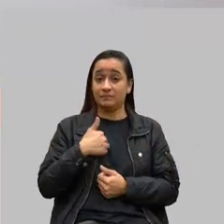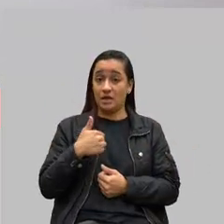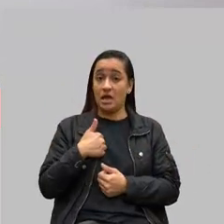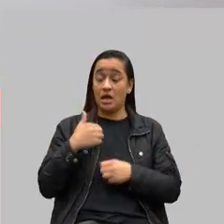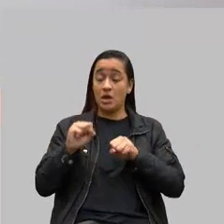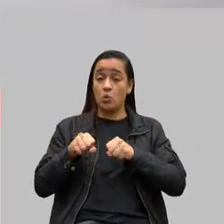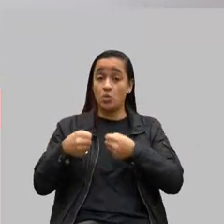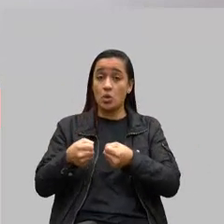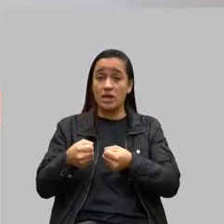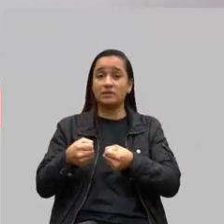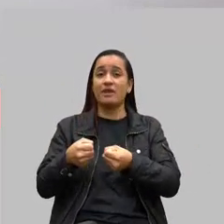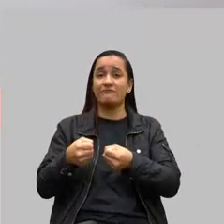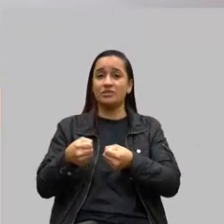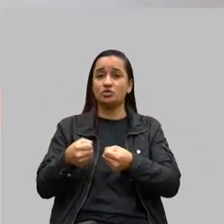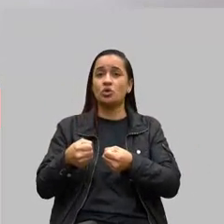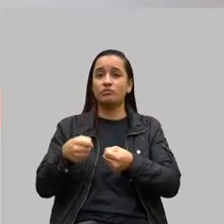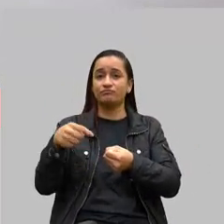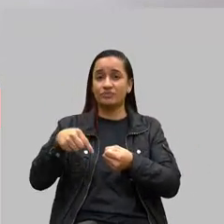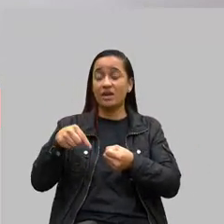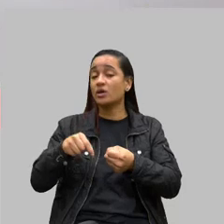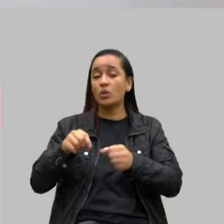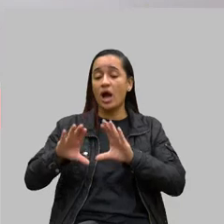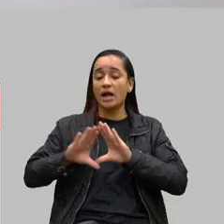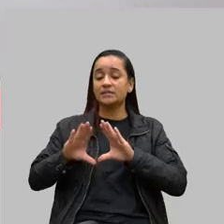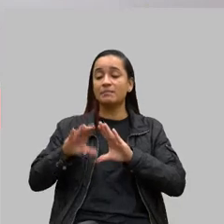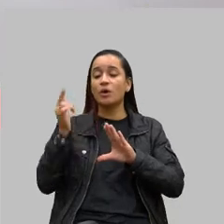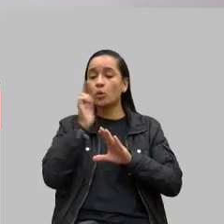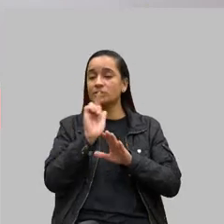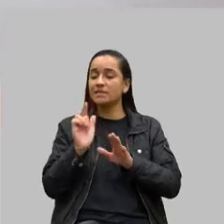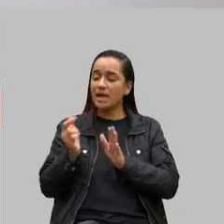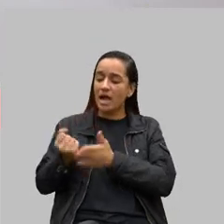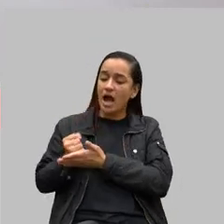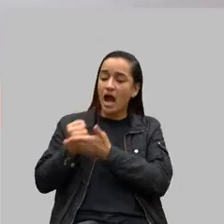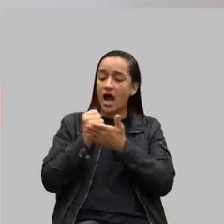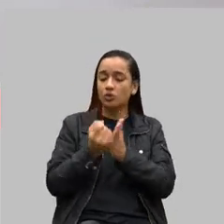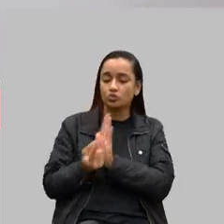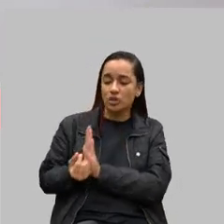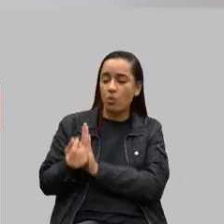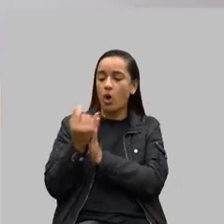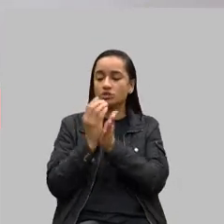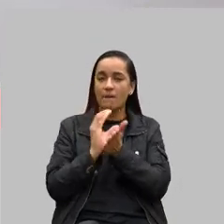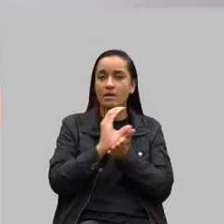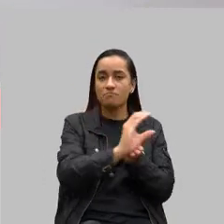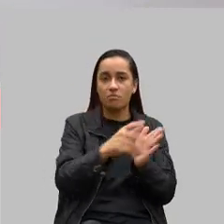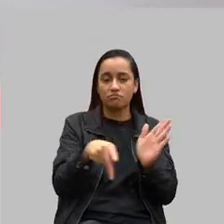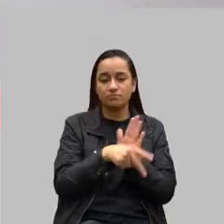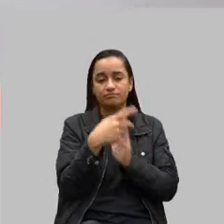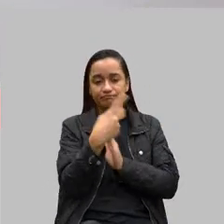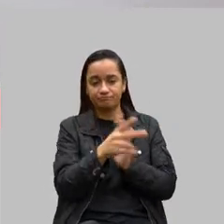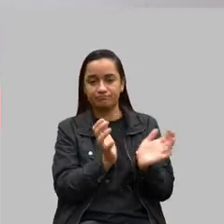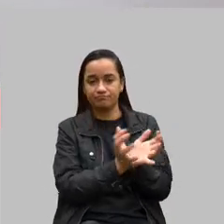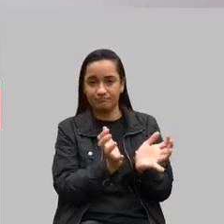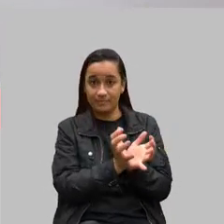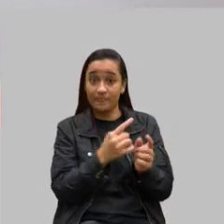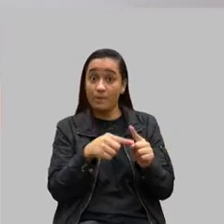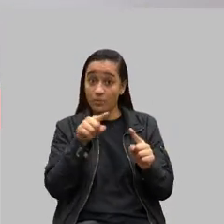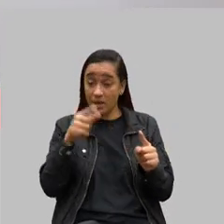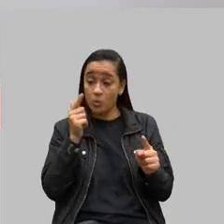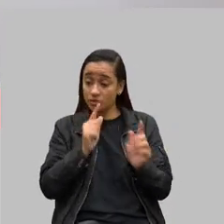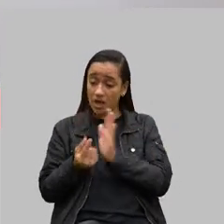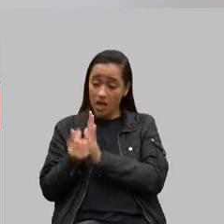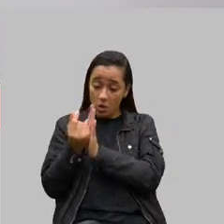casa aqui ajude a aumentar o orçamento da pasta de vocês porque é com recurso que vocês vão conseguir